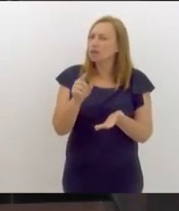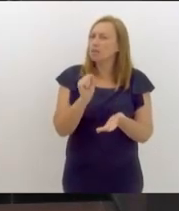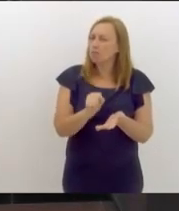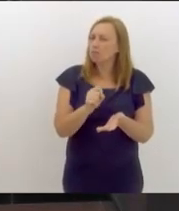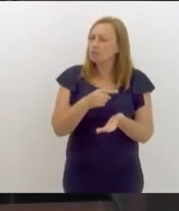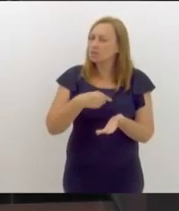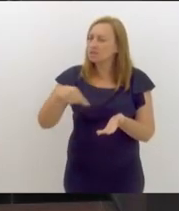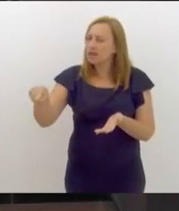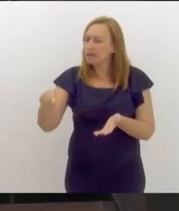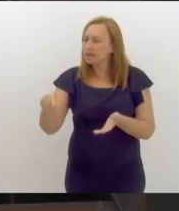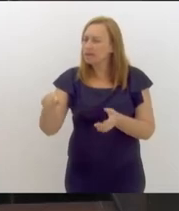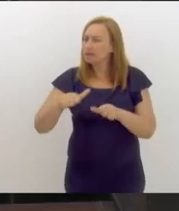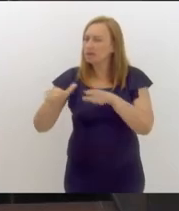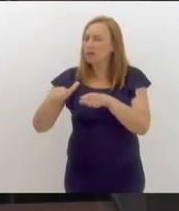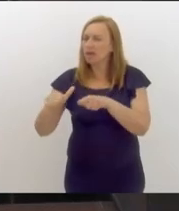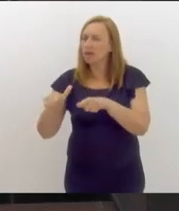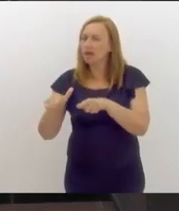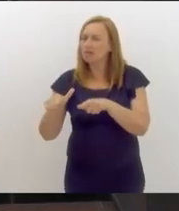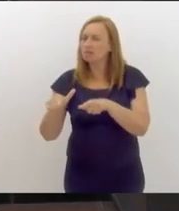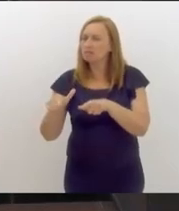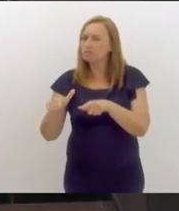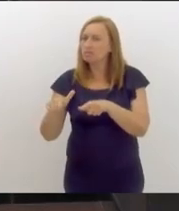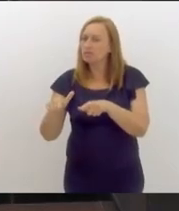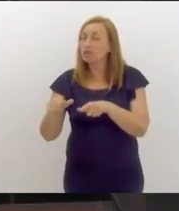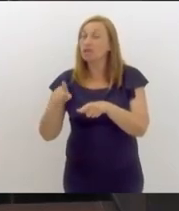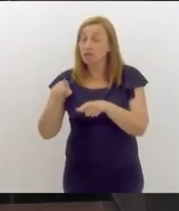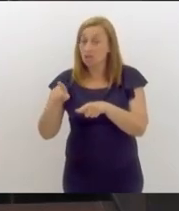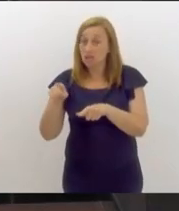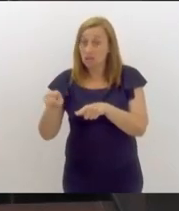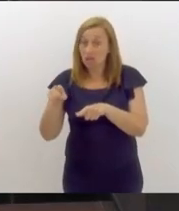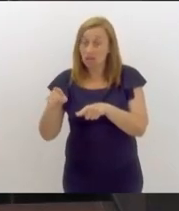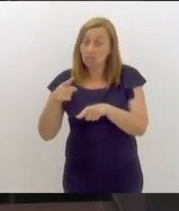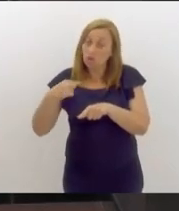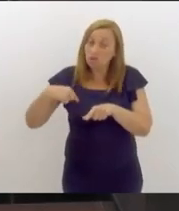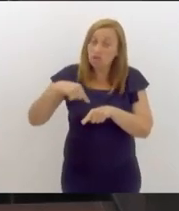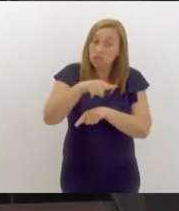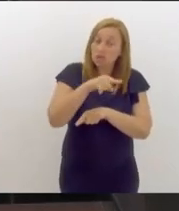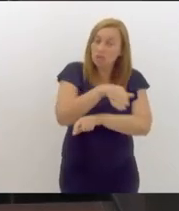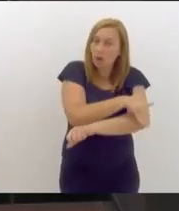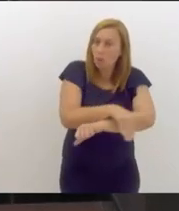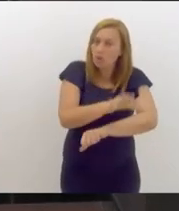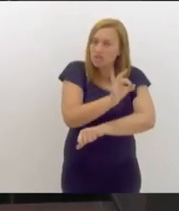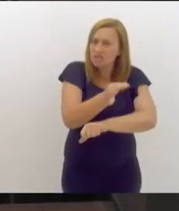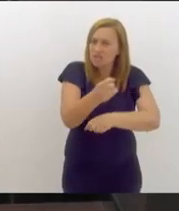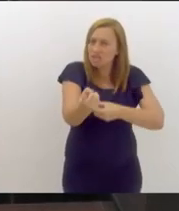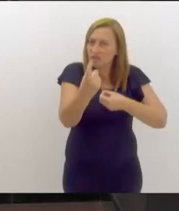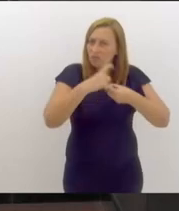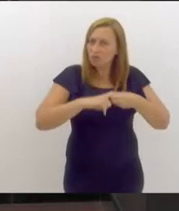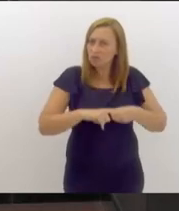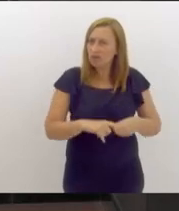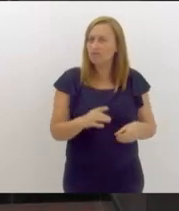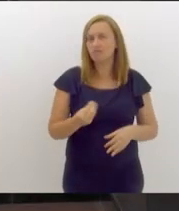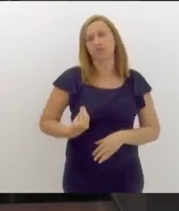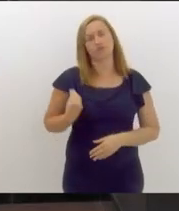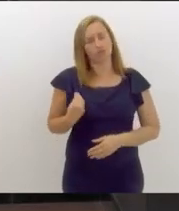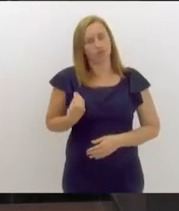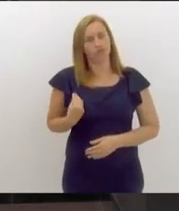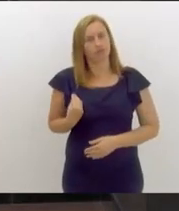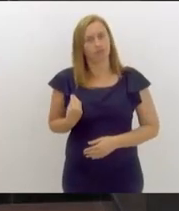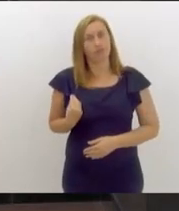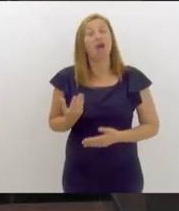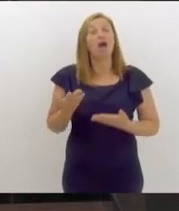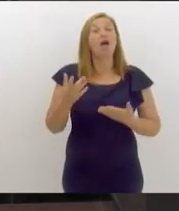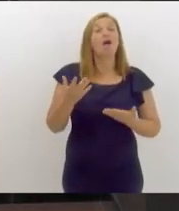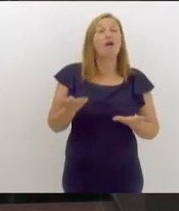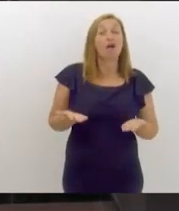combater Cadê a condição para que ele possa ir para rua e ter a certeza que vai voltar para o seio da sua família Cadê